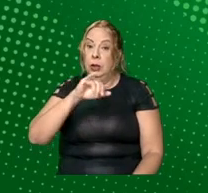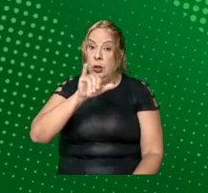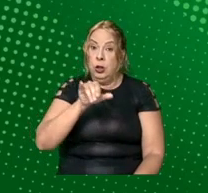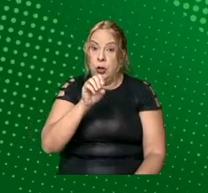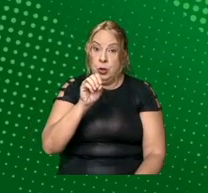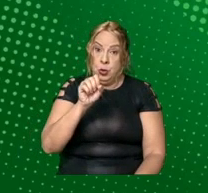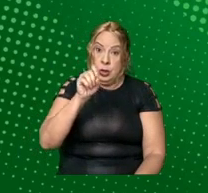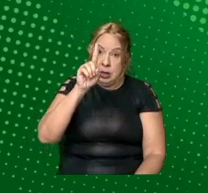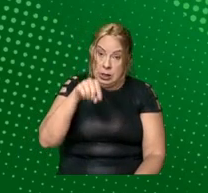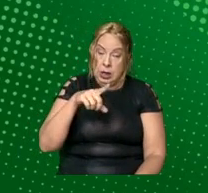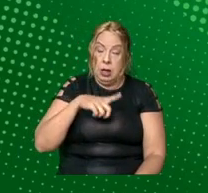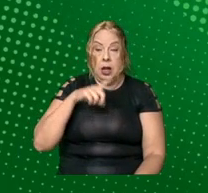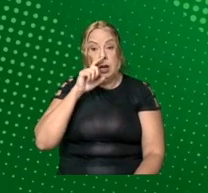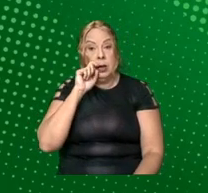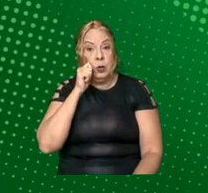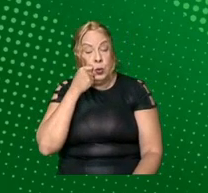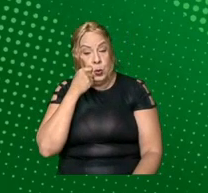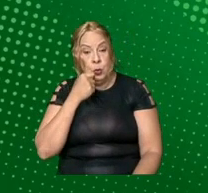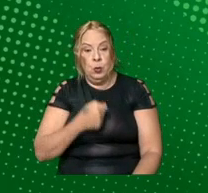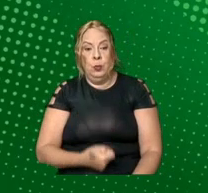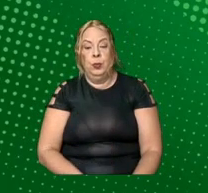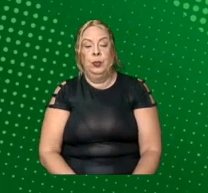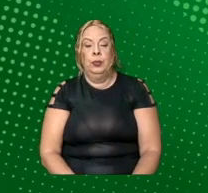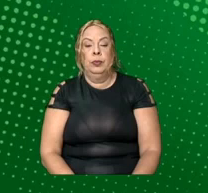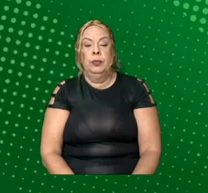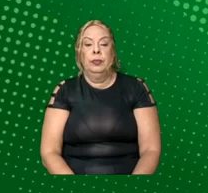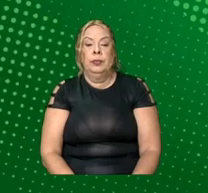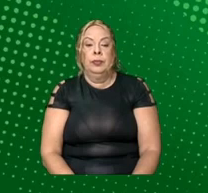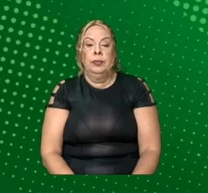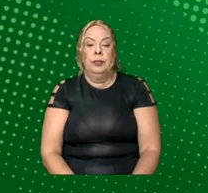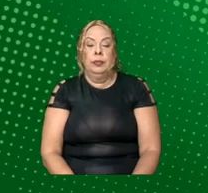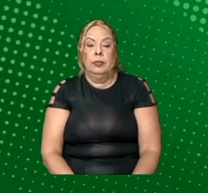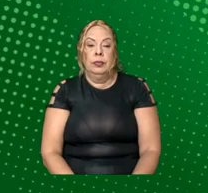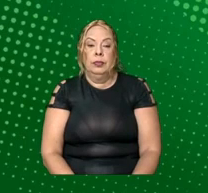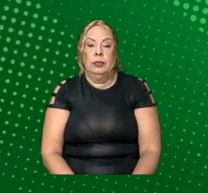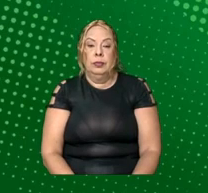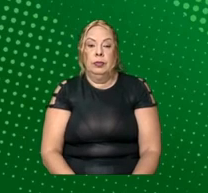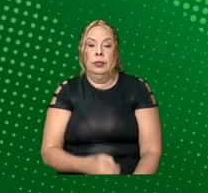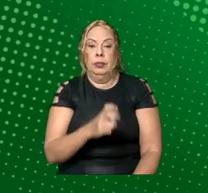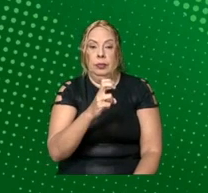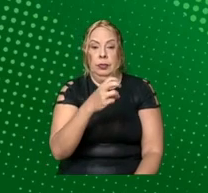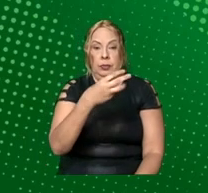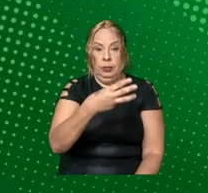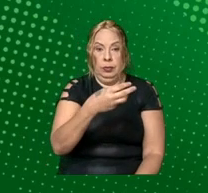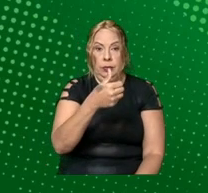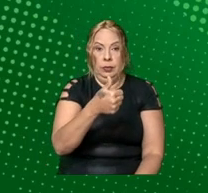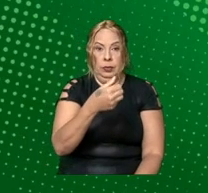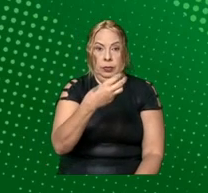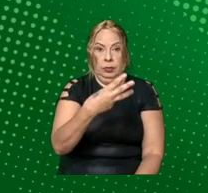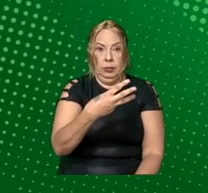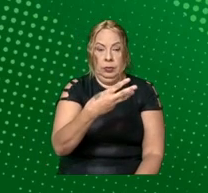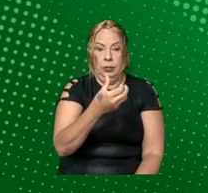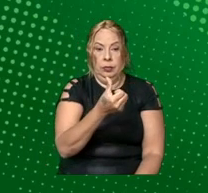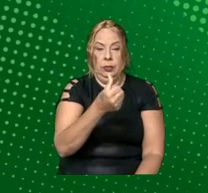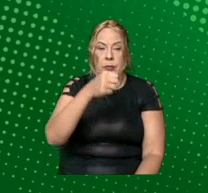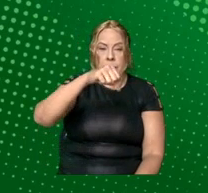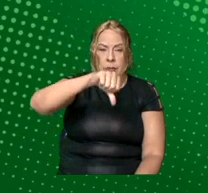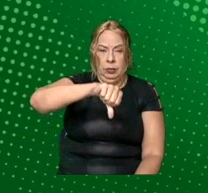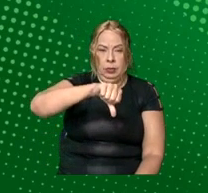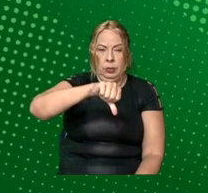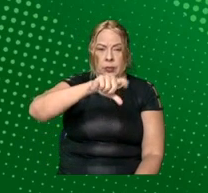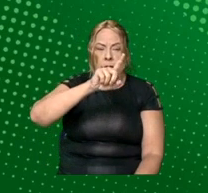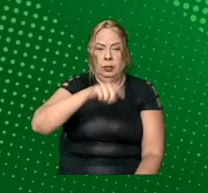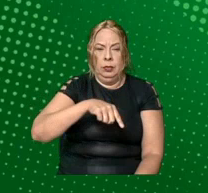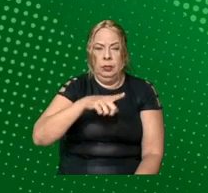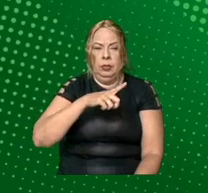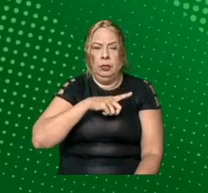de Aracaju, R$500 para você, Regional Santos Dumont, parabéns. 531369, Luigi de Aracaju,